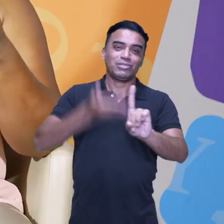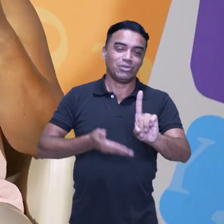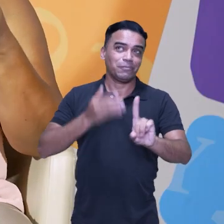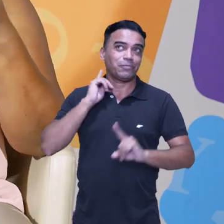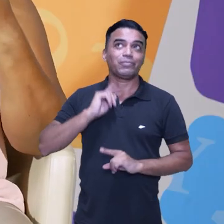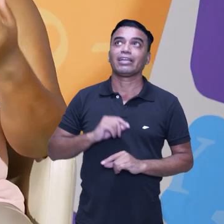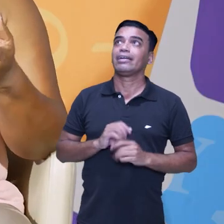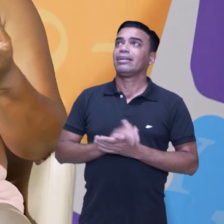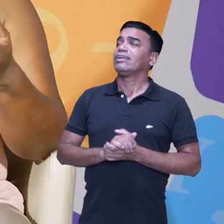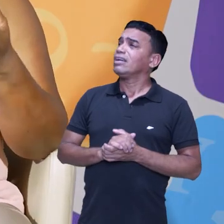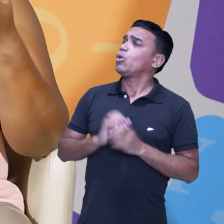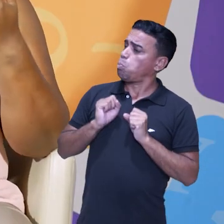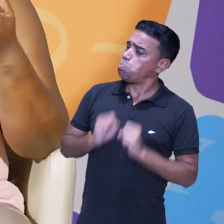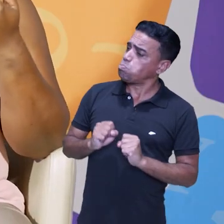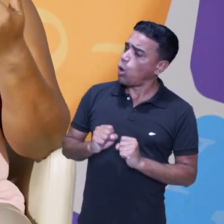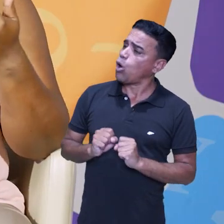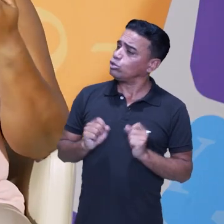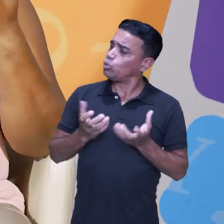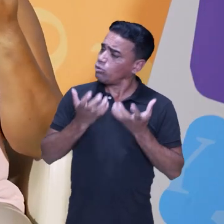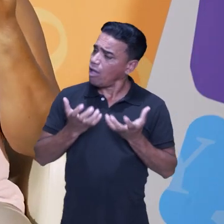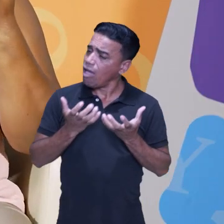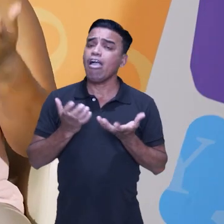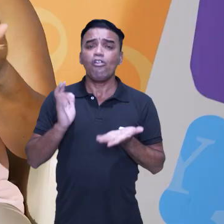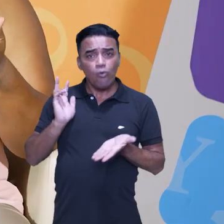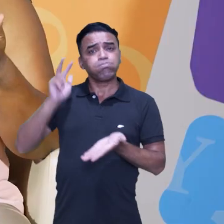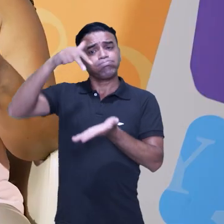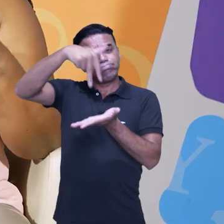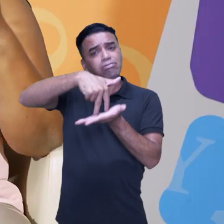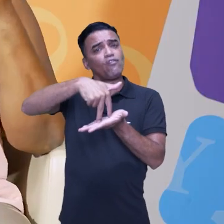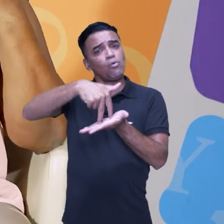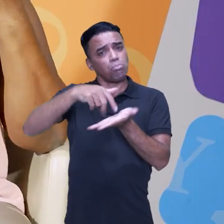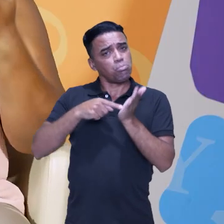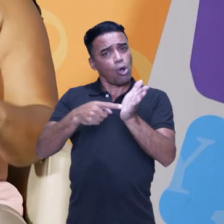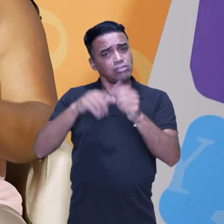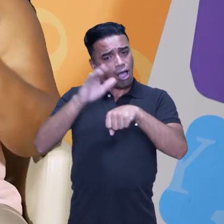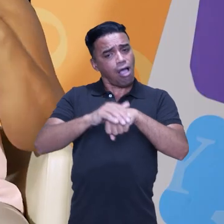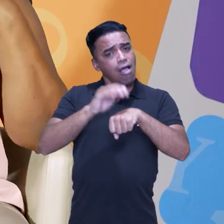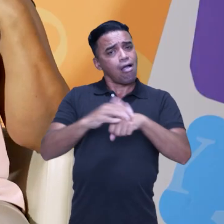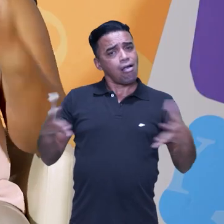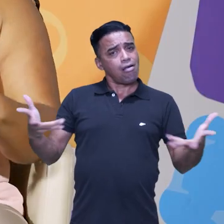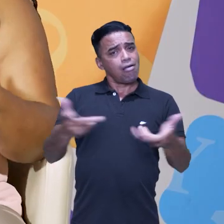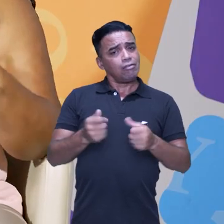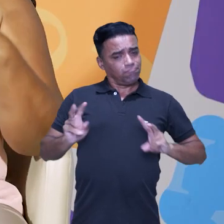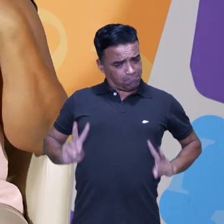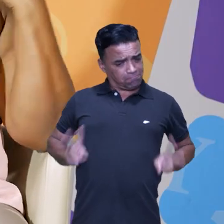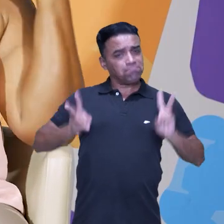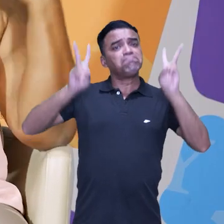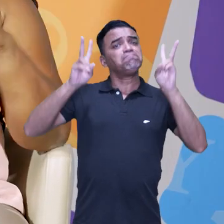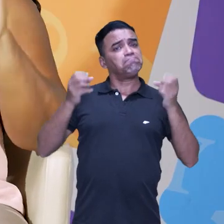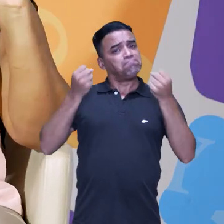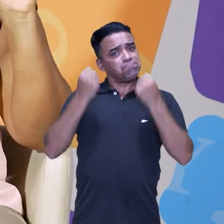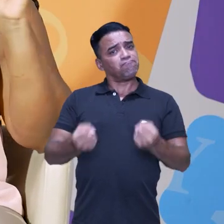de dizer assim, nossa, eu posso, eu quero e eu estou aqui para, né, mostrar o que eu faço, isso tem valor, isso tem peso,